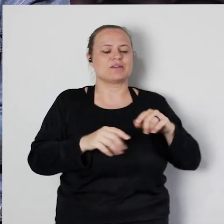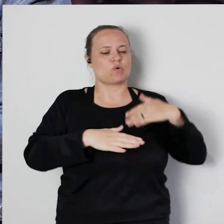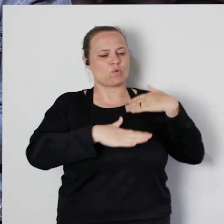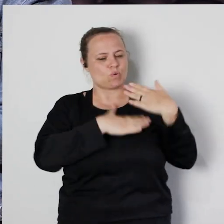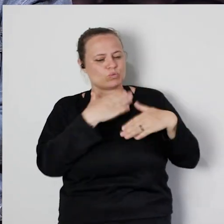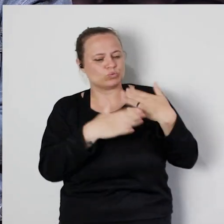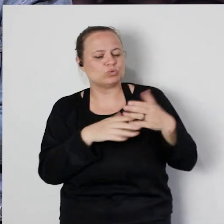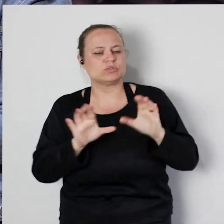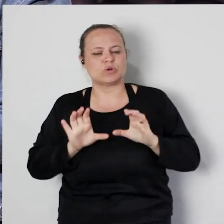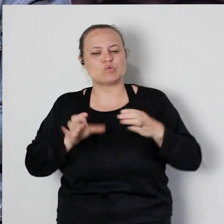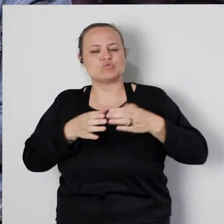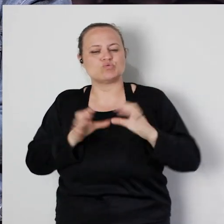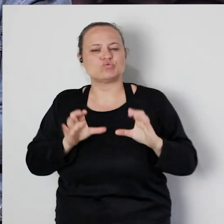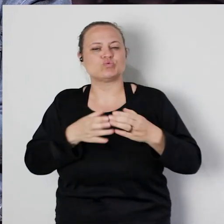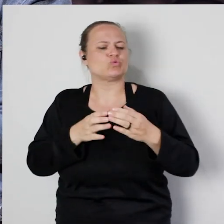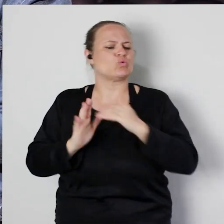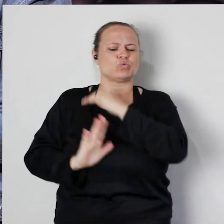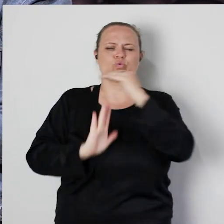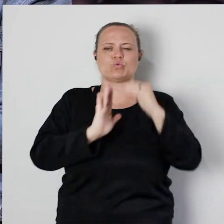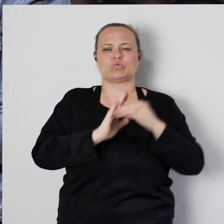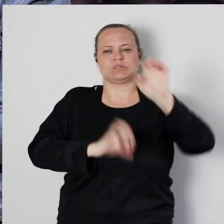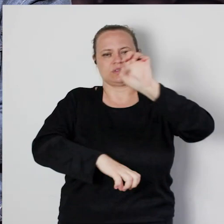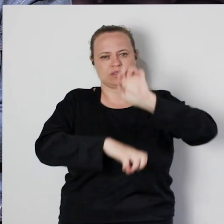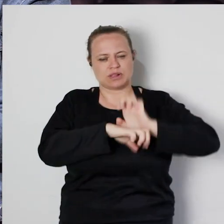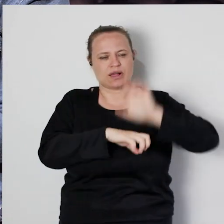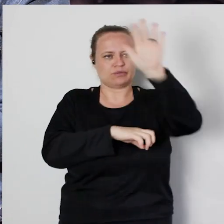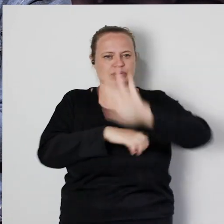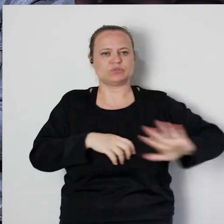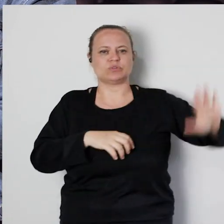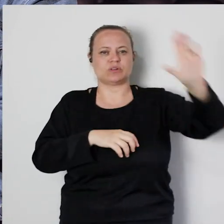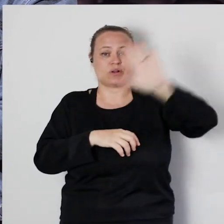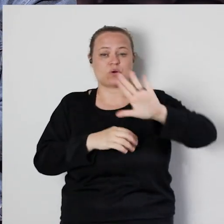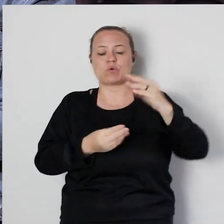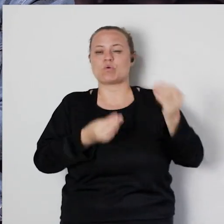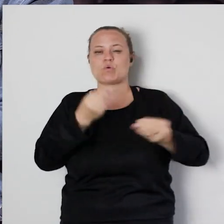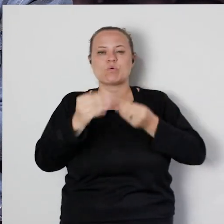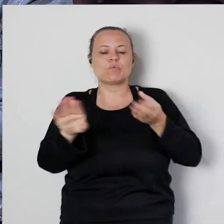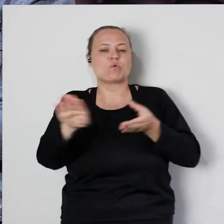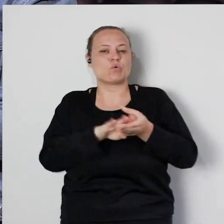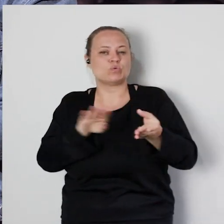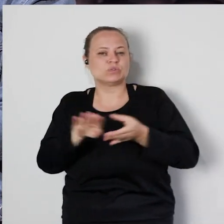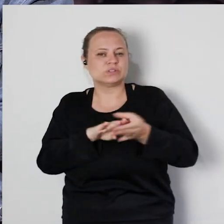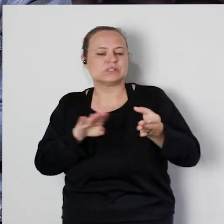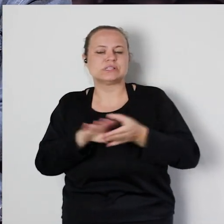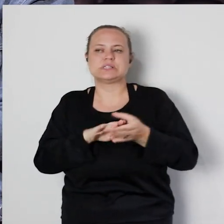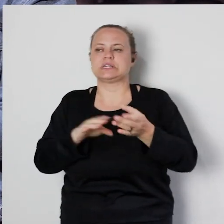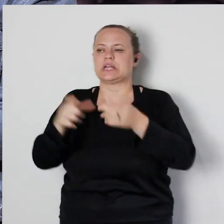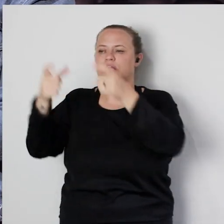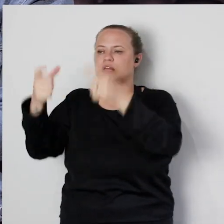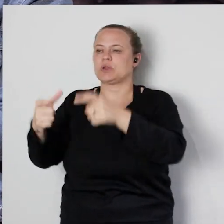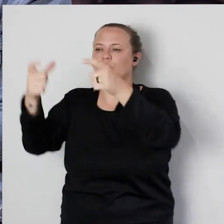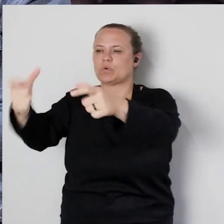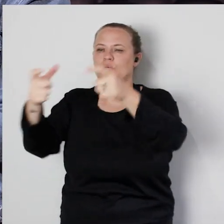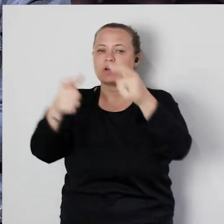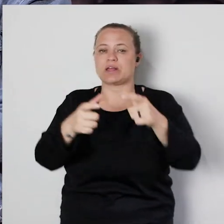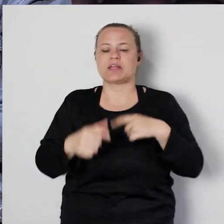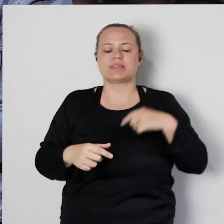digo sistematização, uma construção coletiva, né, em todos os municípios,